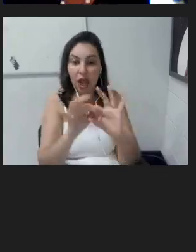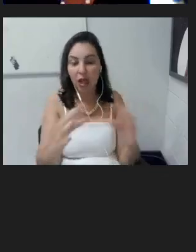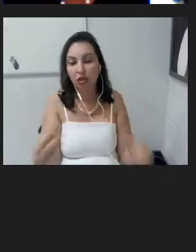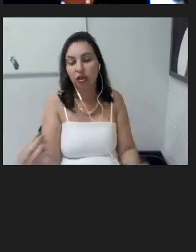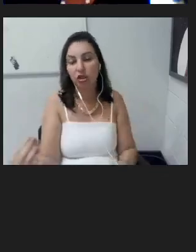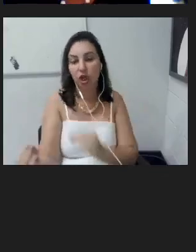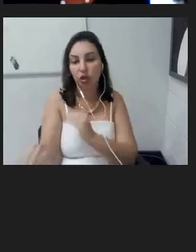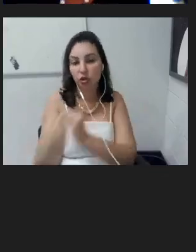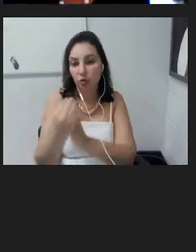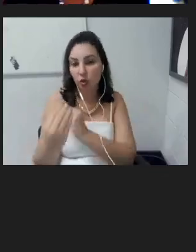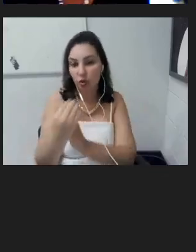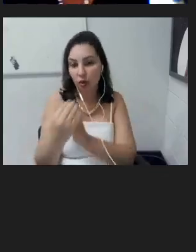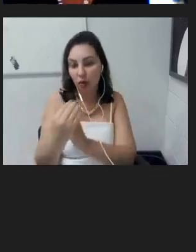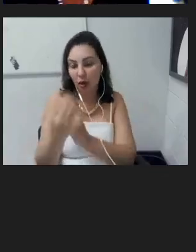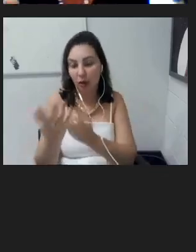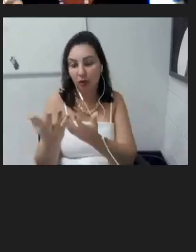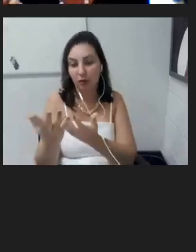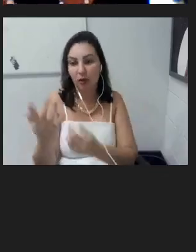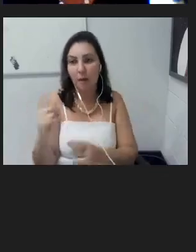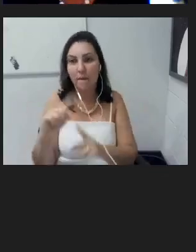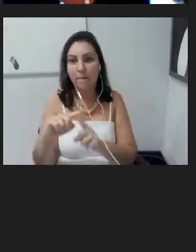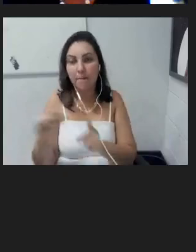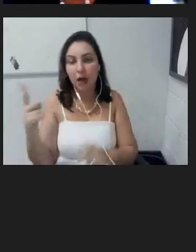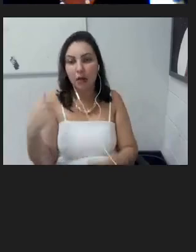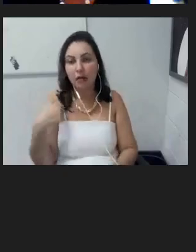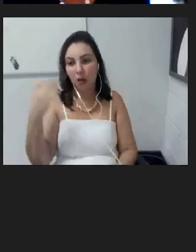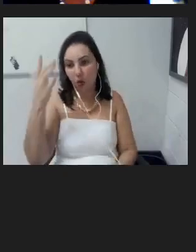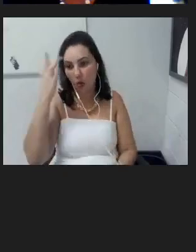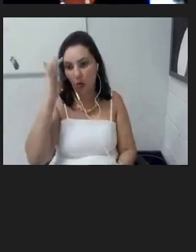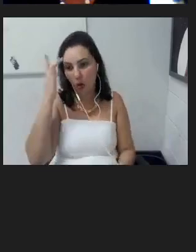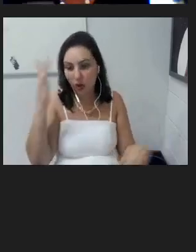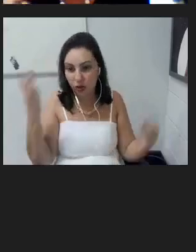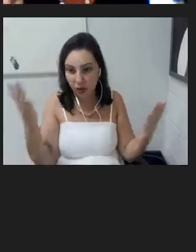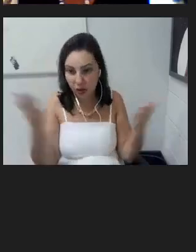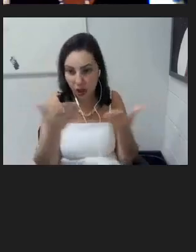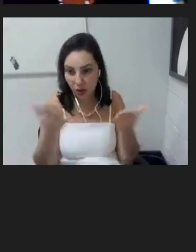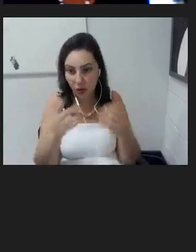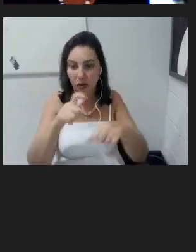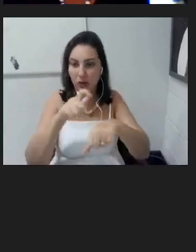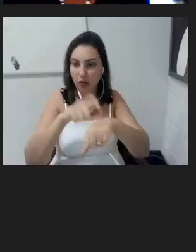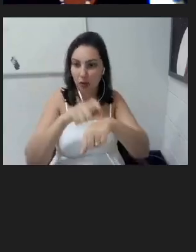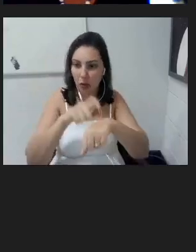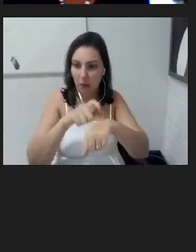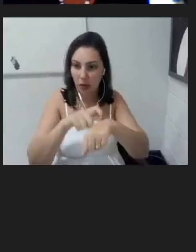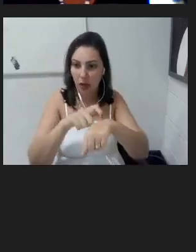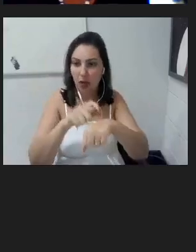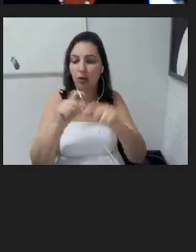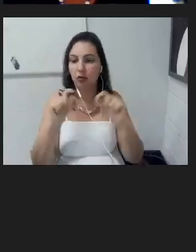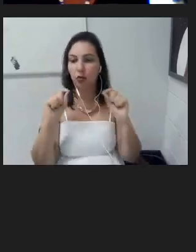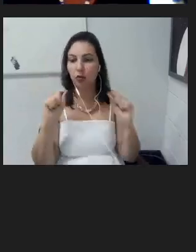vocês. Mas eu acho que a gente tem agora um momento que é decorrente